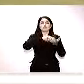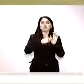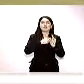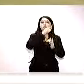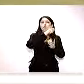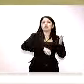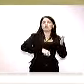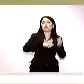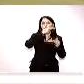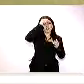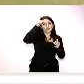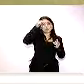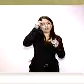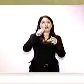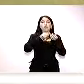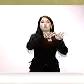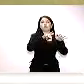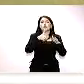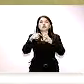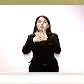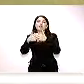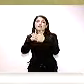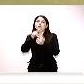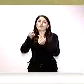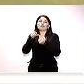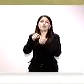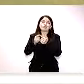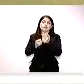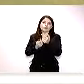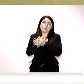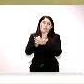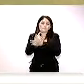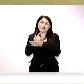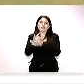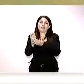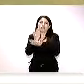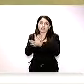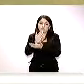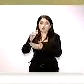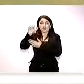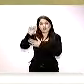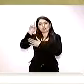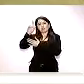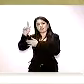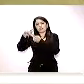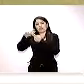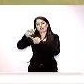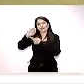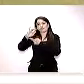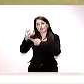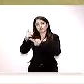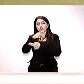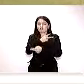soua comercial para aquisição de livros as assessorias da atj sdg Foram pela irregularidade dosados as falhas que permearam a